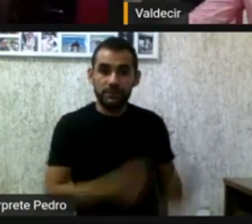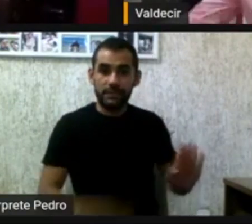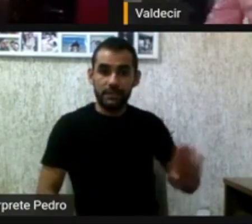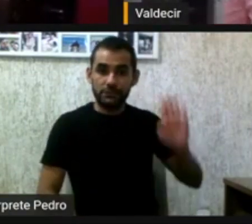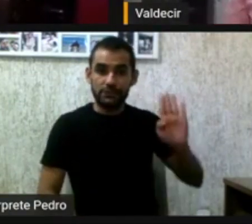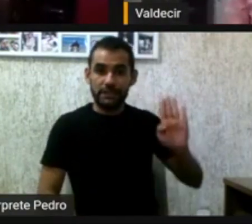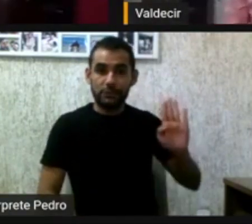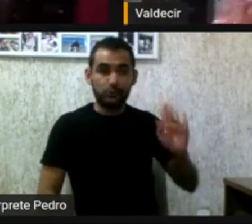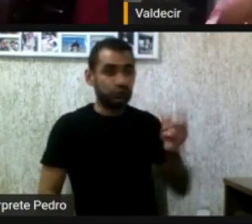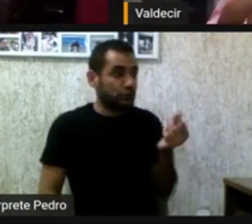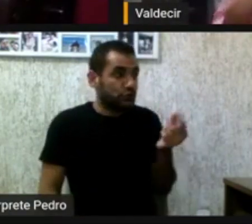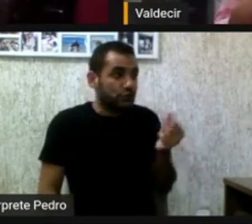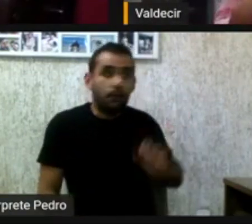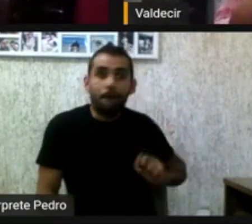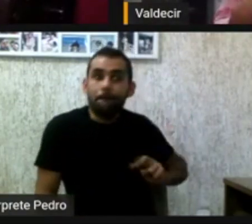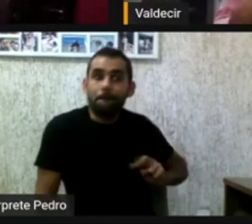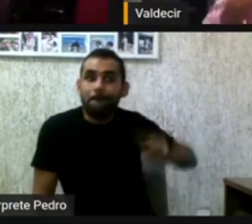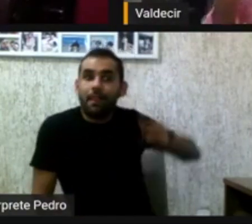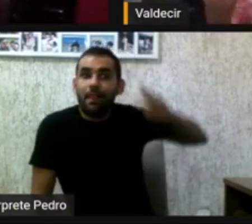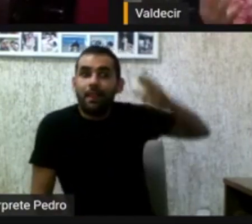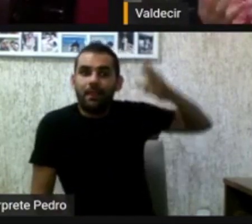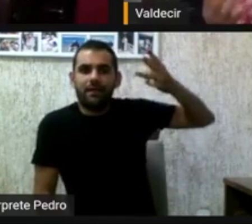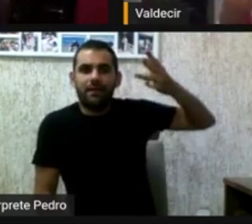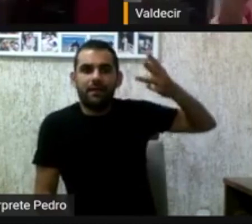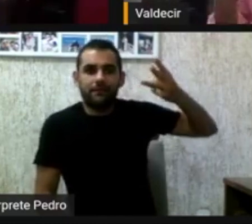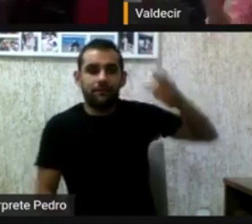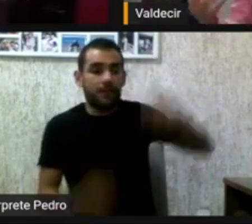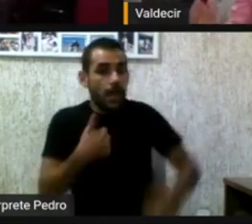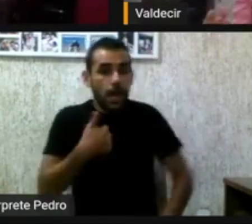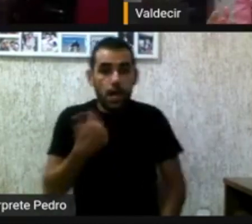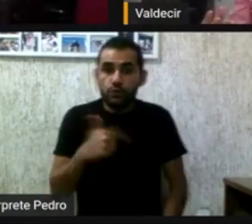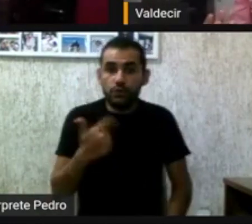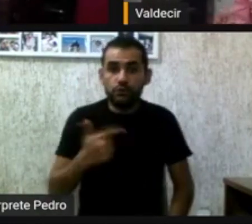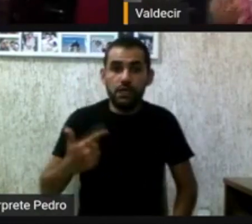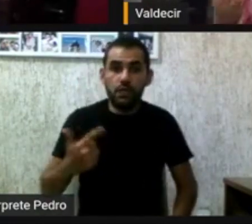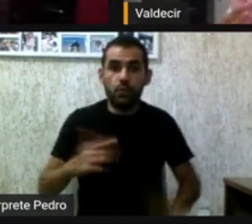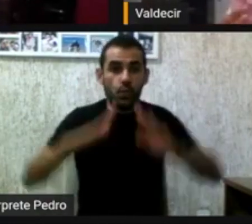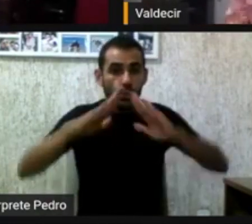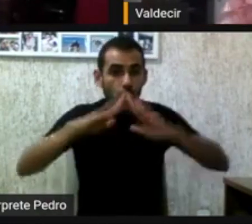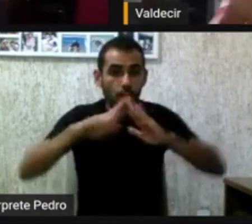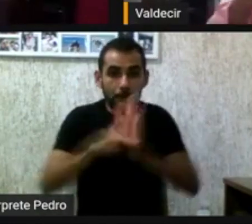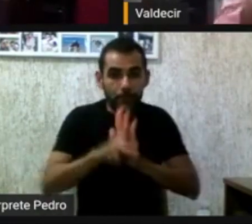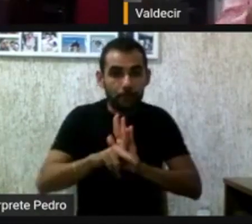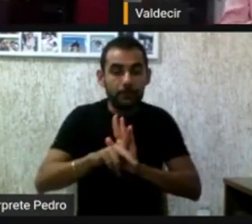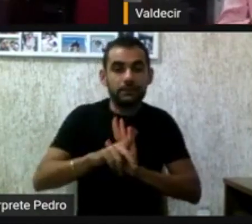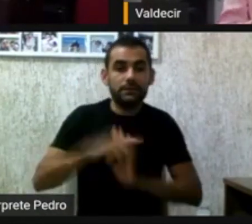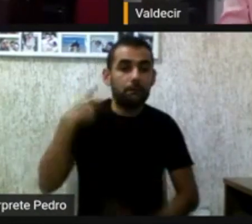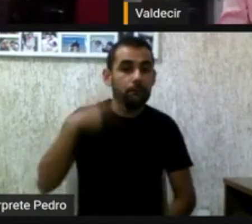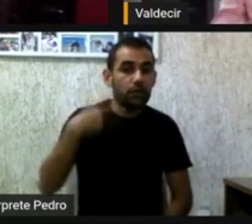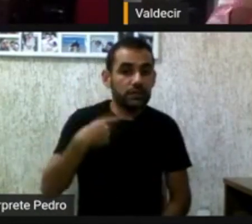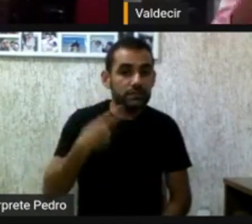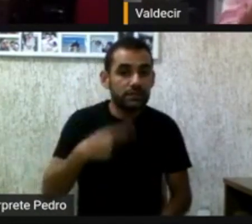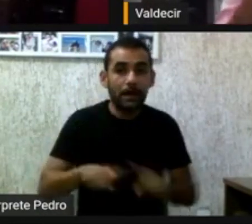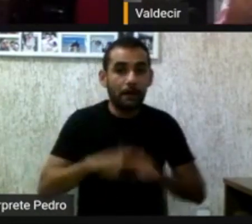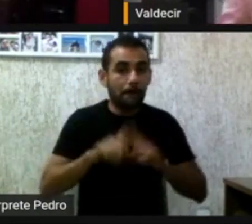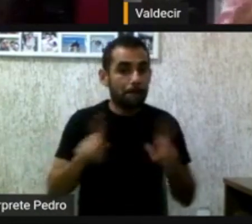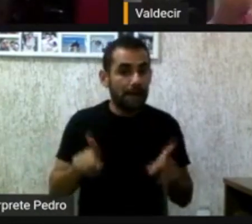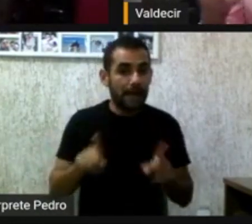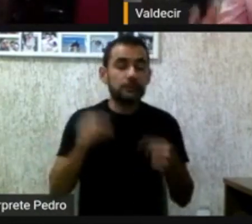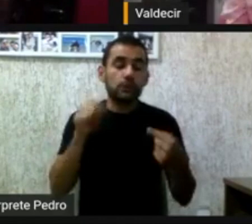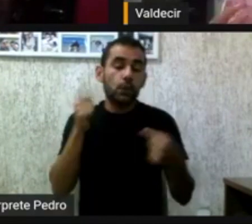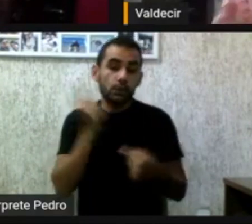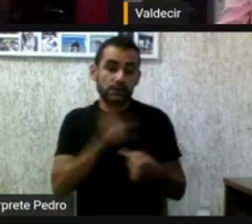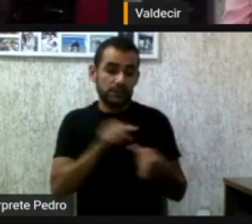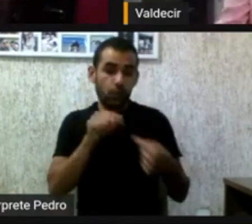Eu estou com medo de eu não ter um comitê, espero que a população entenda, estou buscando, mas dentro das condições que a gente